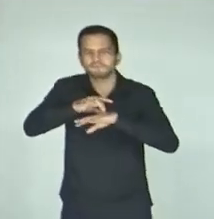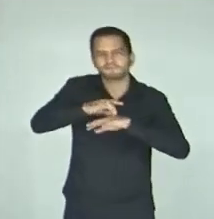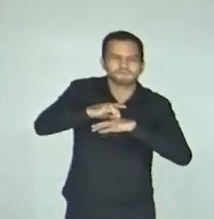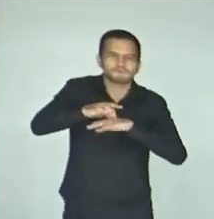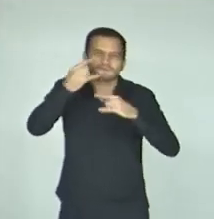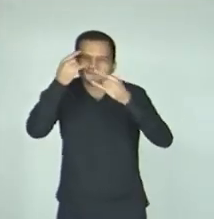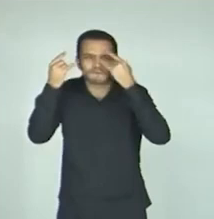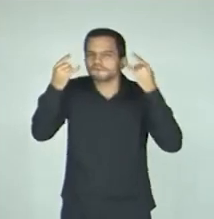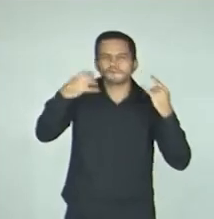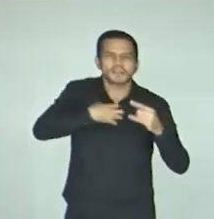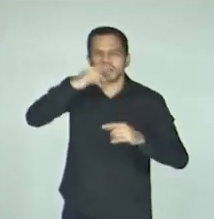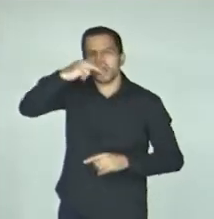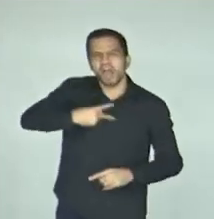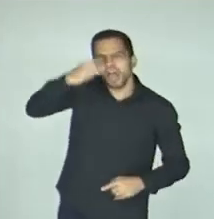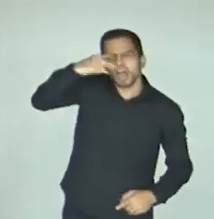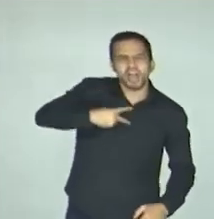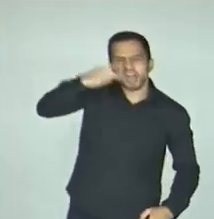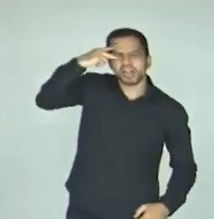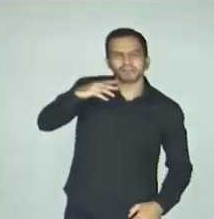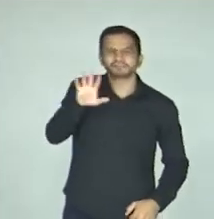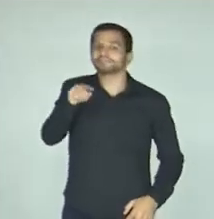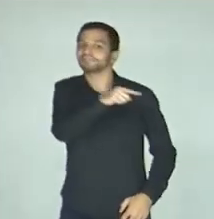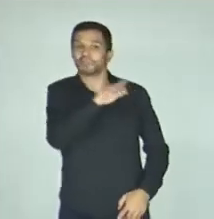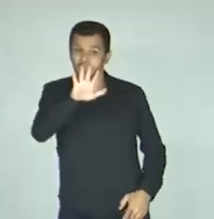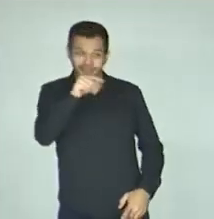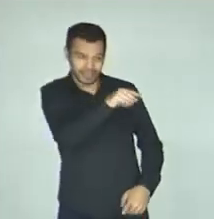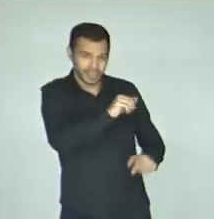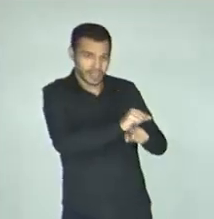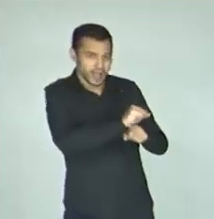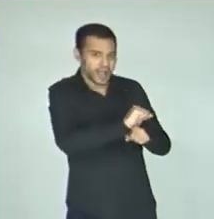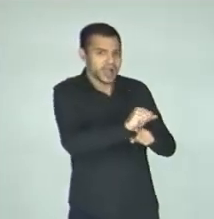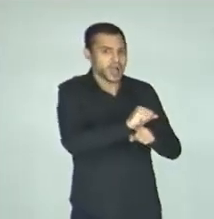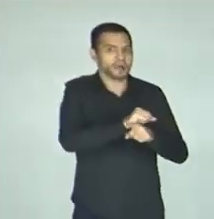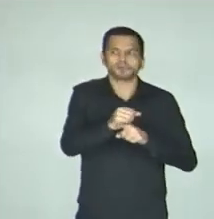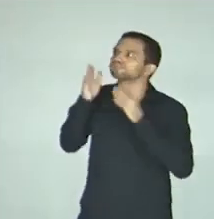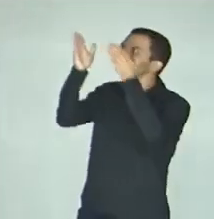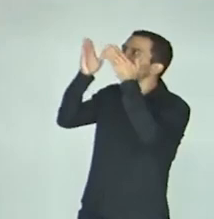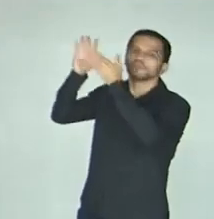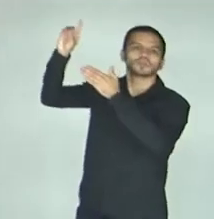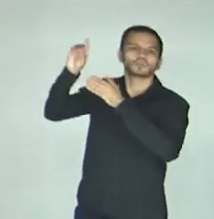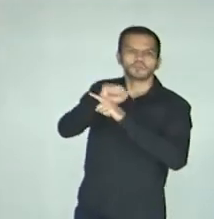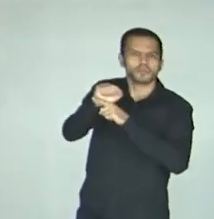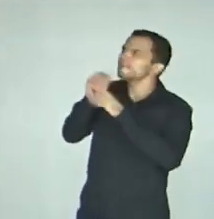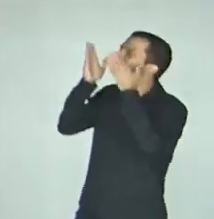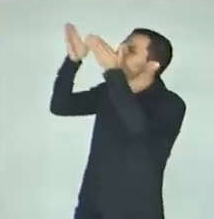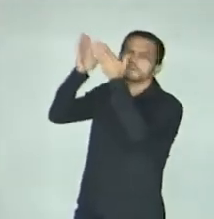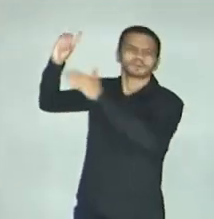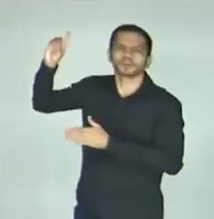grande promessa na vida enquanto nós estava junto com Abraão ele estava junto da promessa de Deus